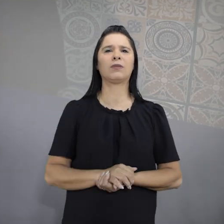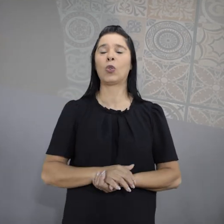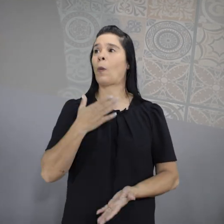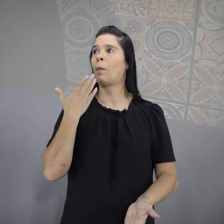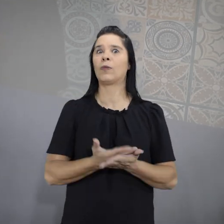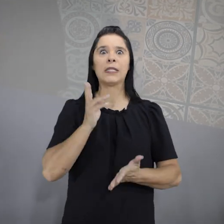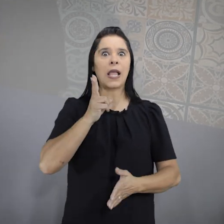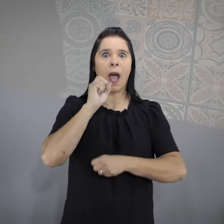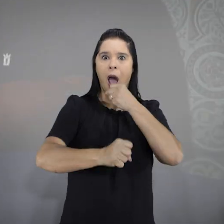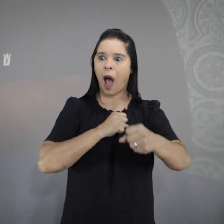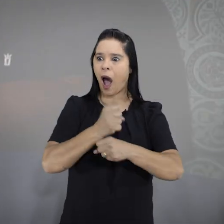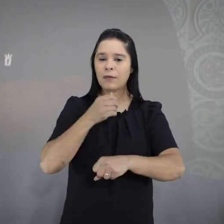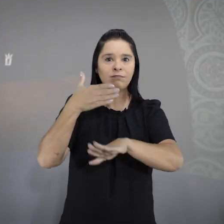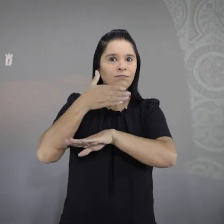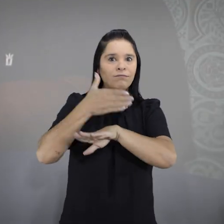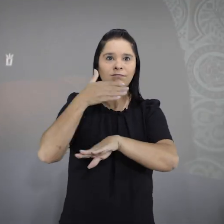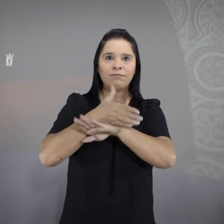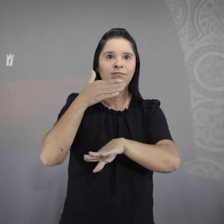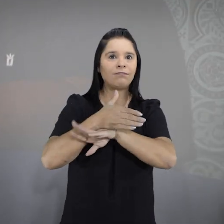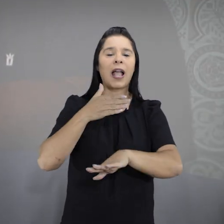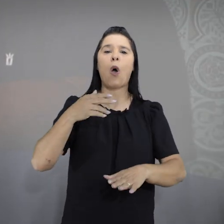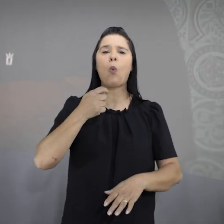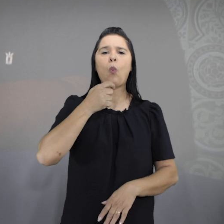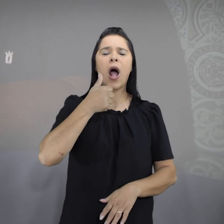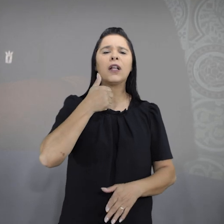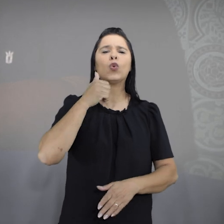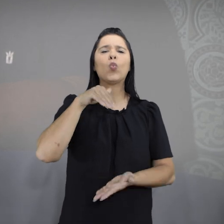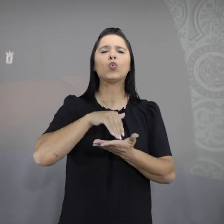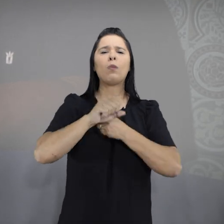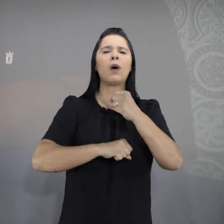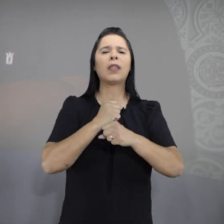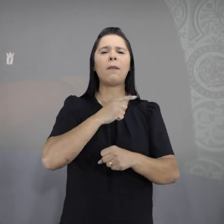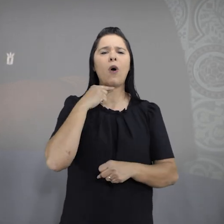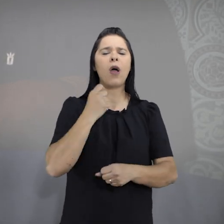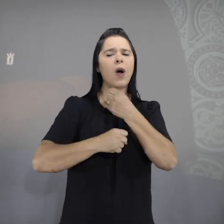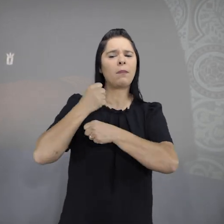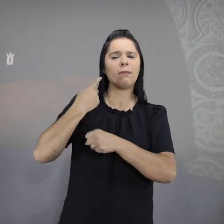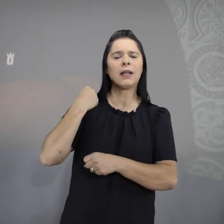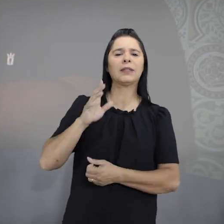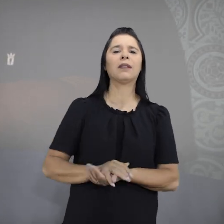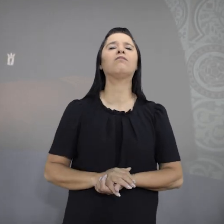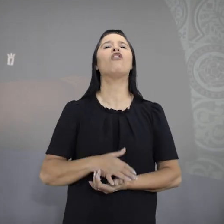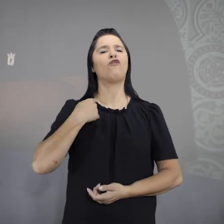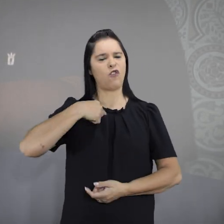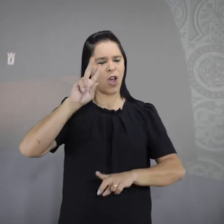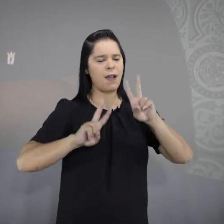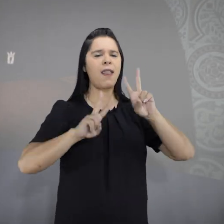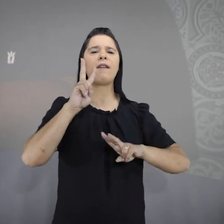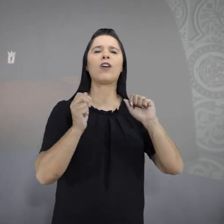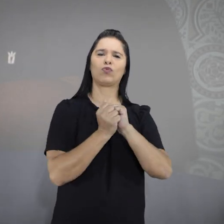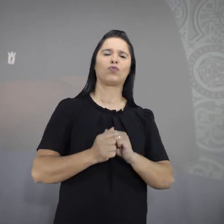um, todo ano ele estava junto, agarrado, até quase que o último ano ele morreu ano passado. Ele saiu no bloco, né, com a